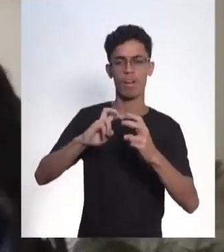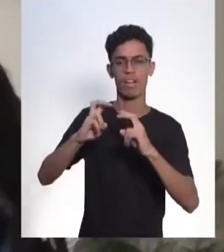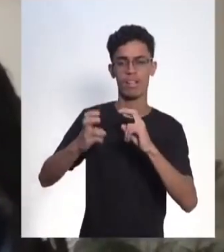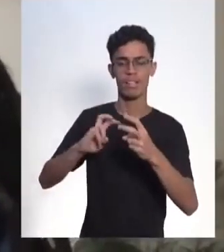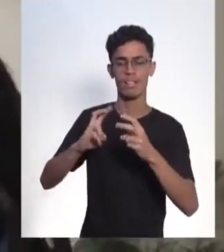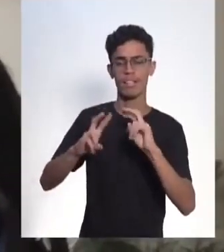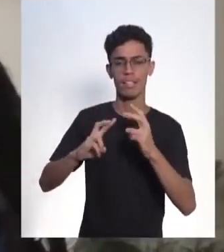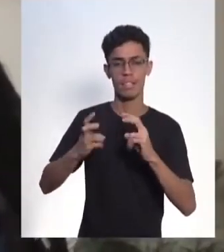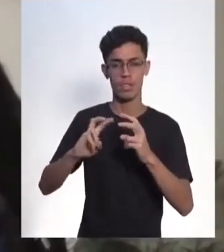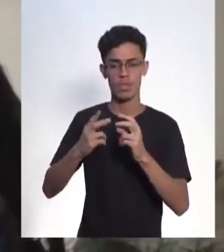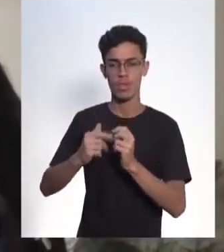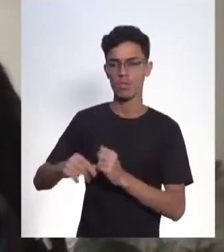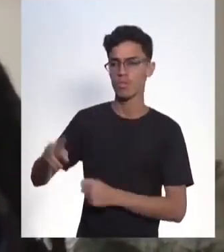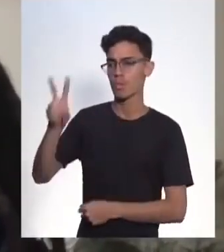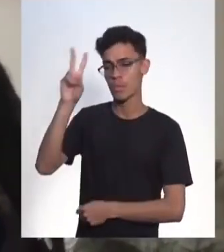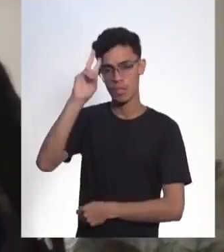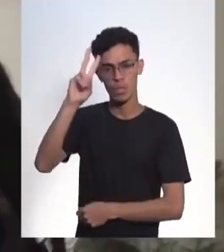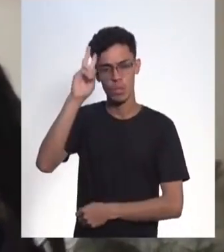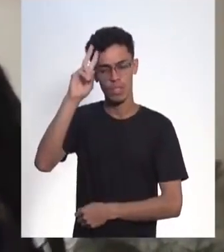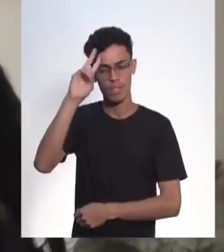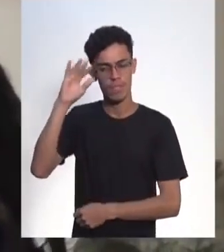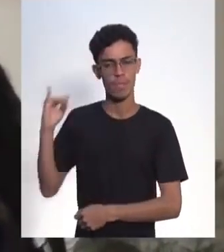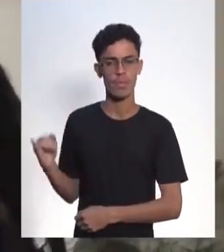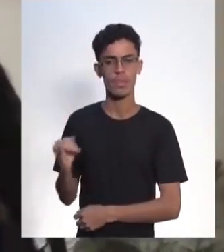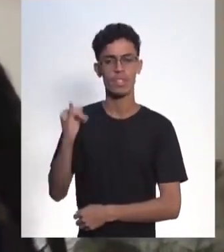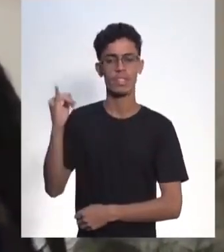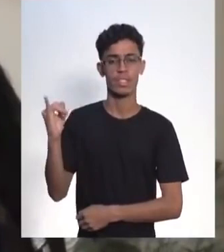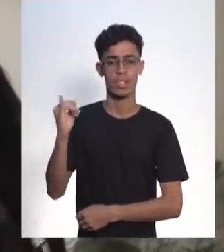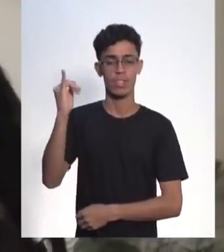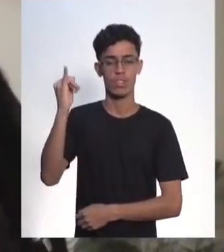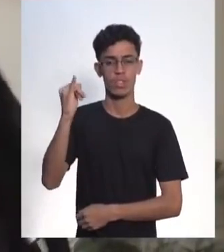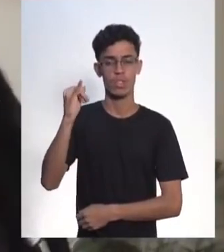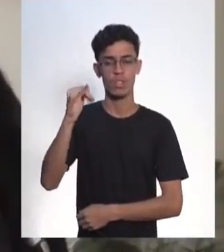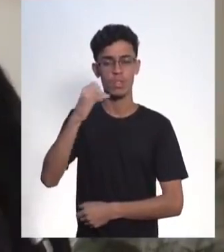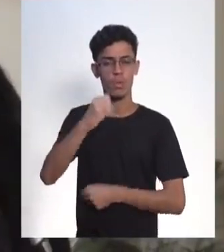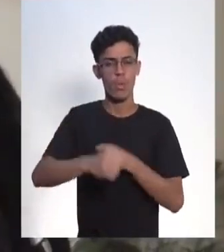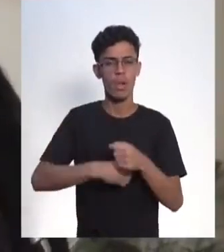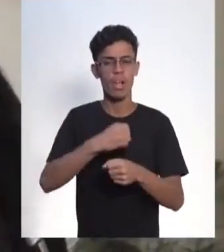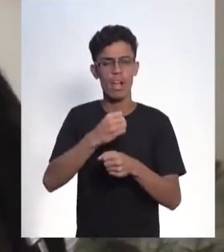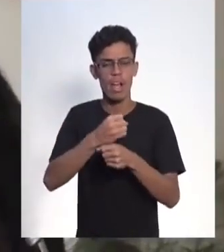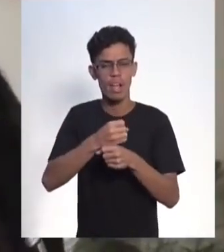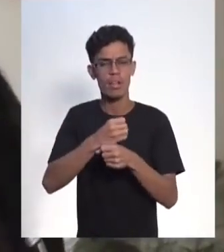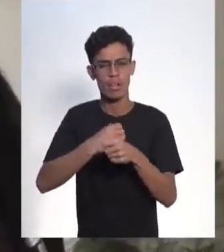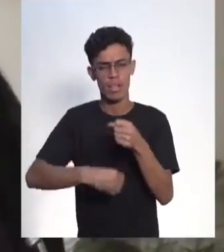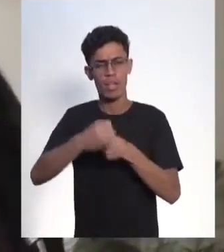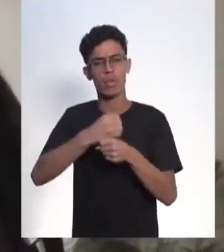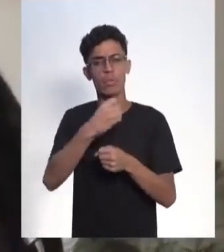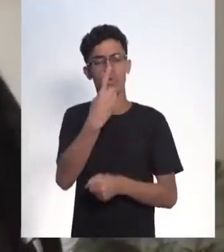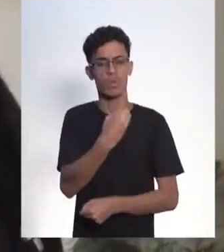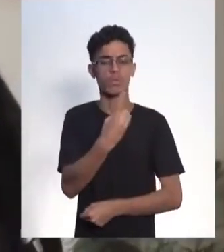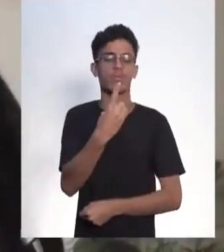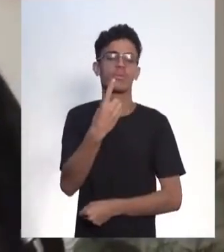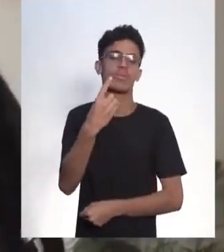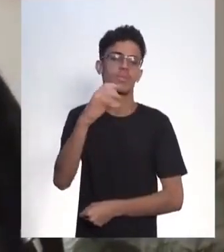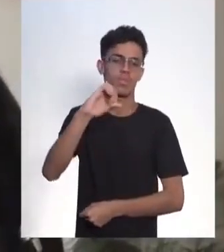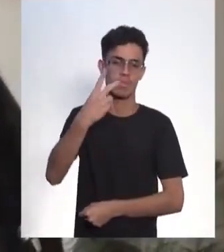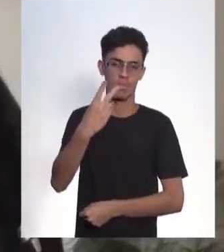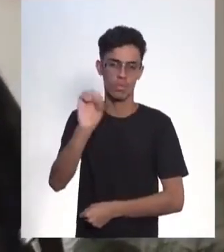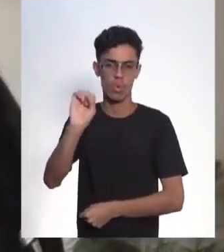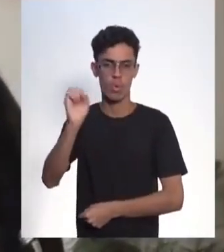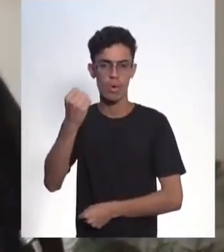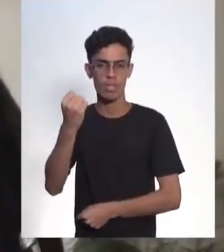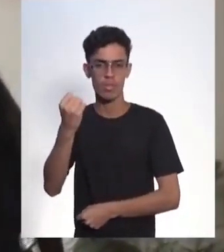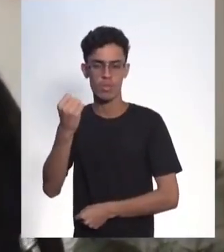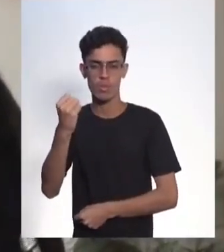muito importantes. Um dos momentos ocorre em 1828, com a revolta dos mercenários. É uma revolta